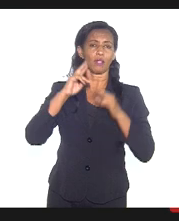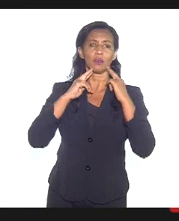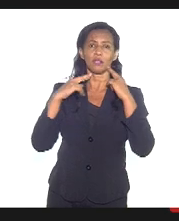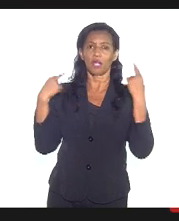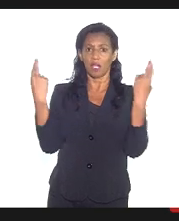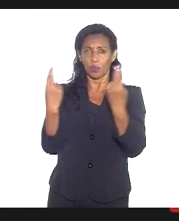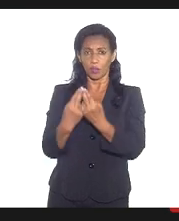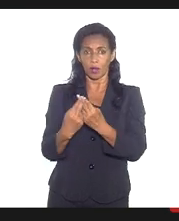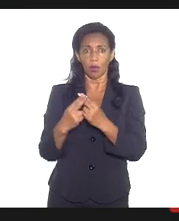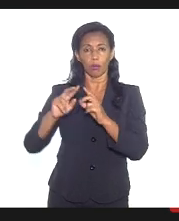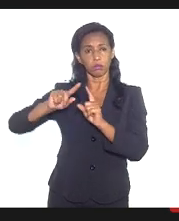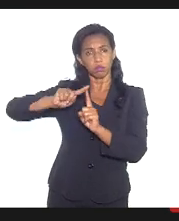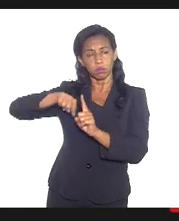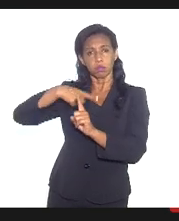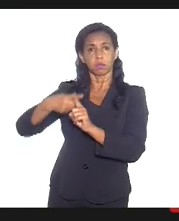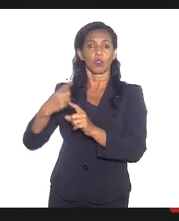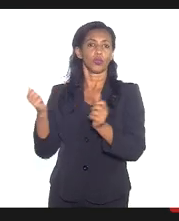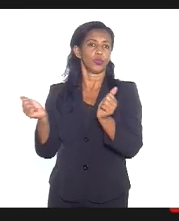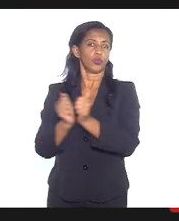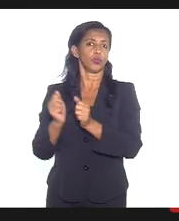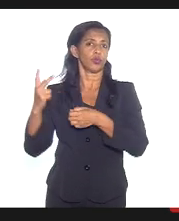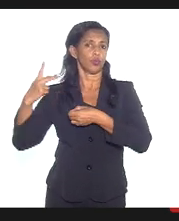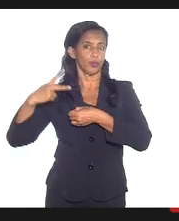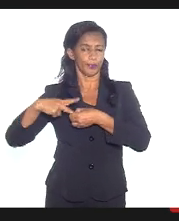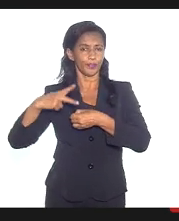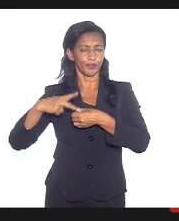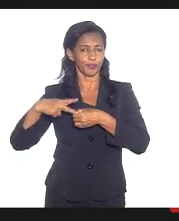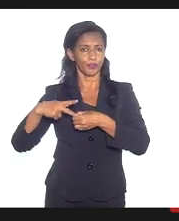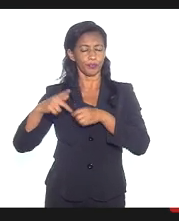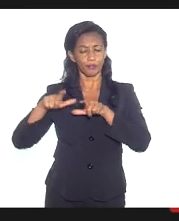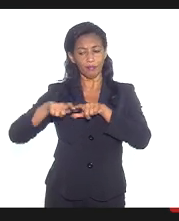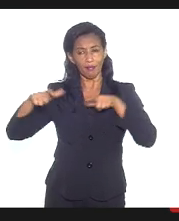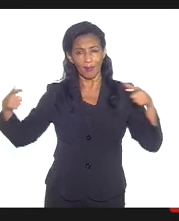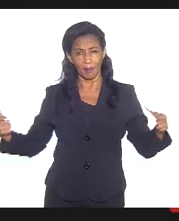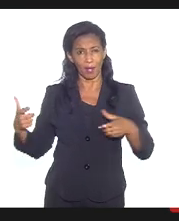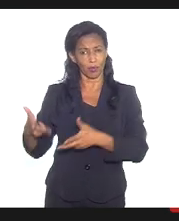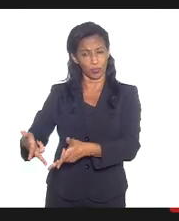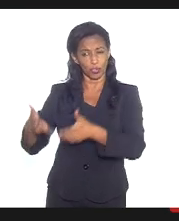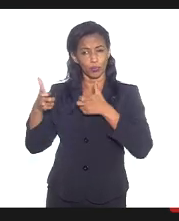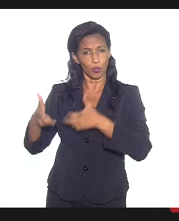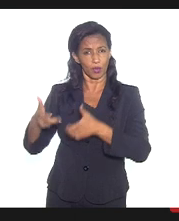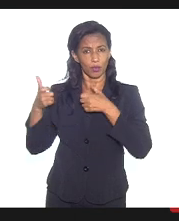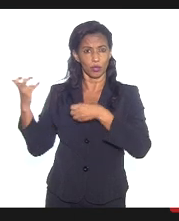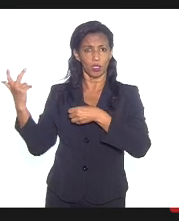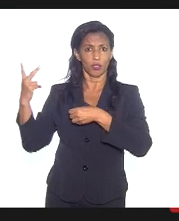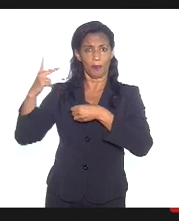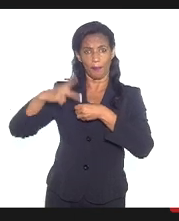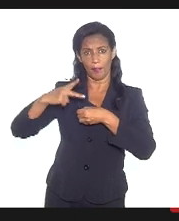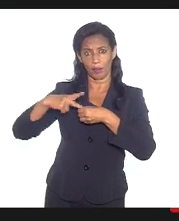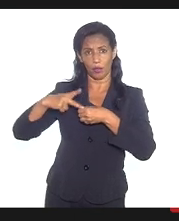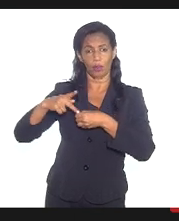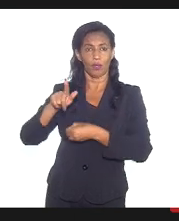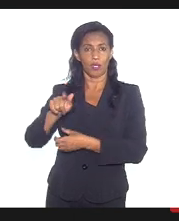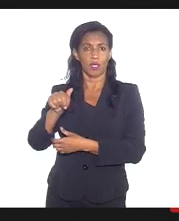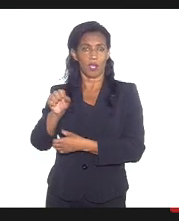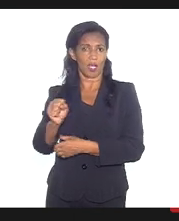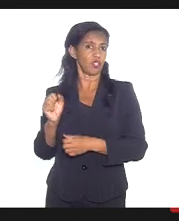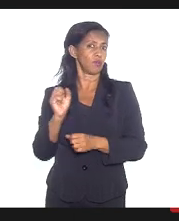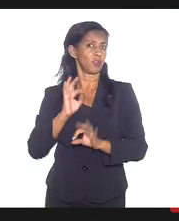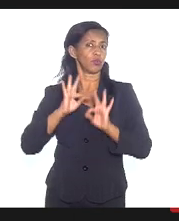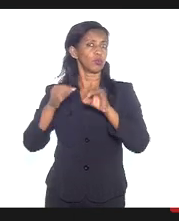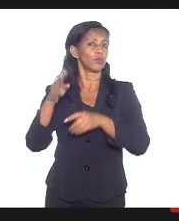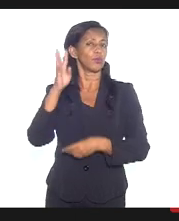Em especial com a Petrobras, que é a maior exploradora de campos de petróleo e gás. Mas toda quarta-feira a